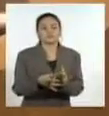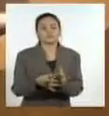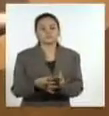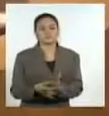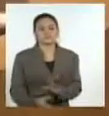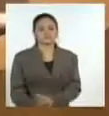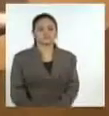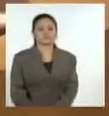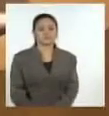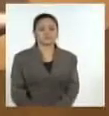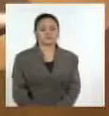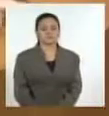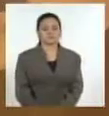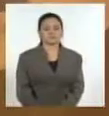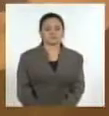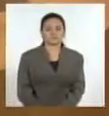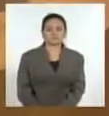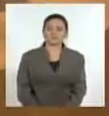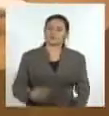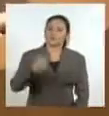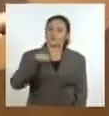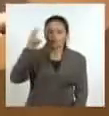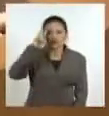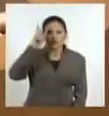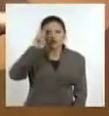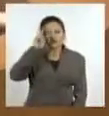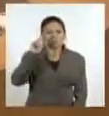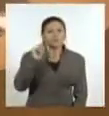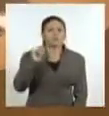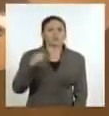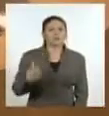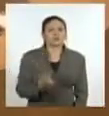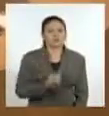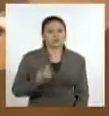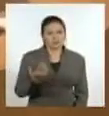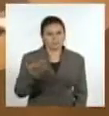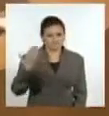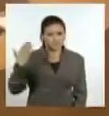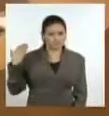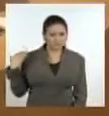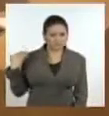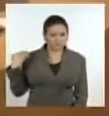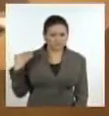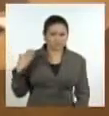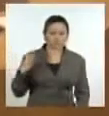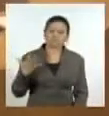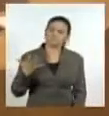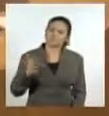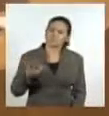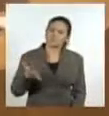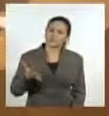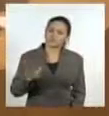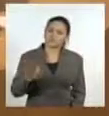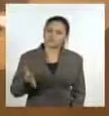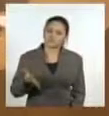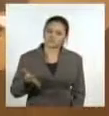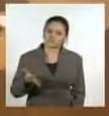E aí me relembrou que nós, no passado, há cerca de